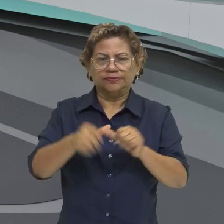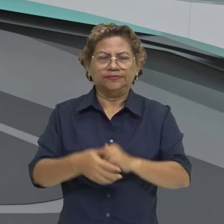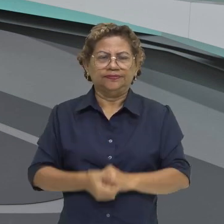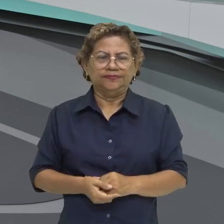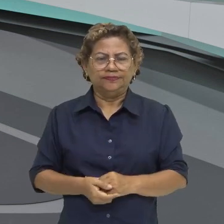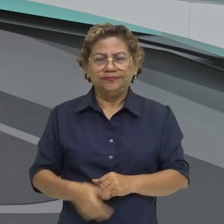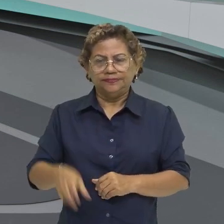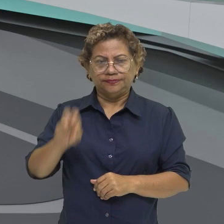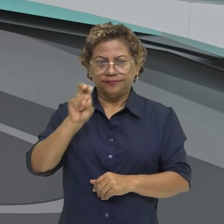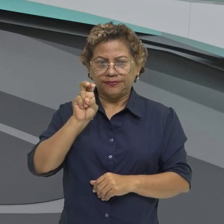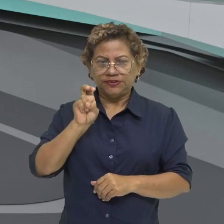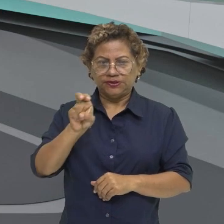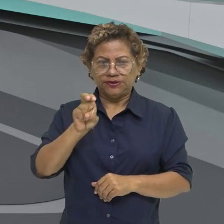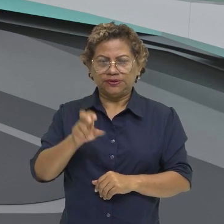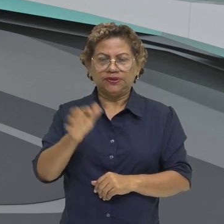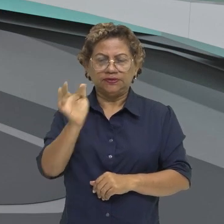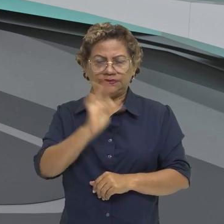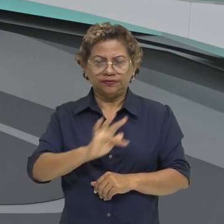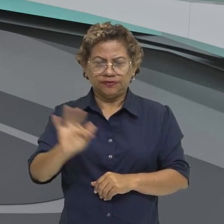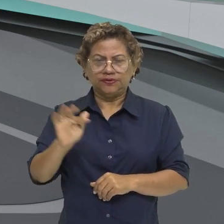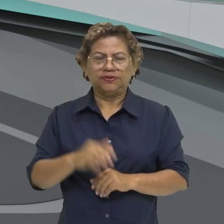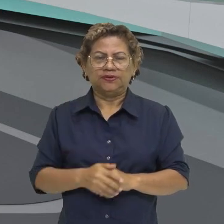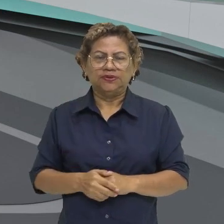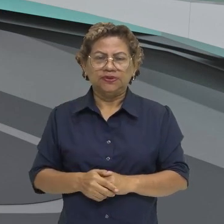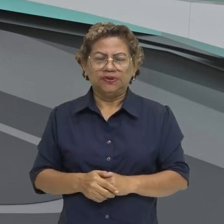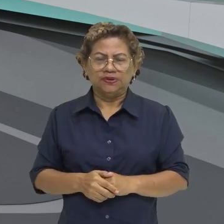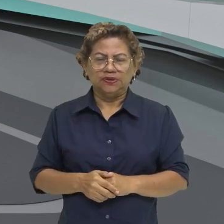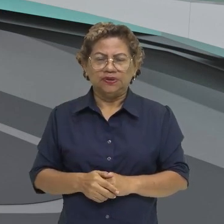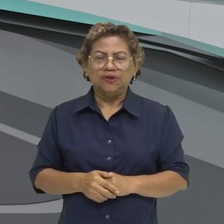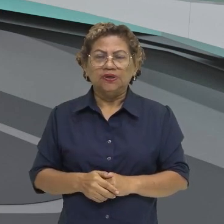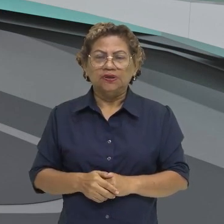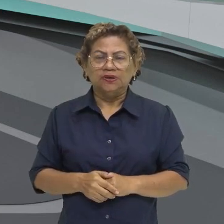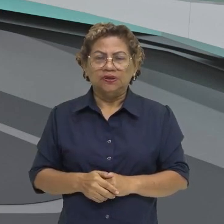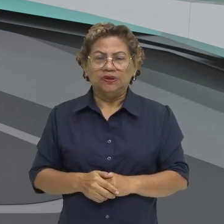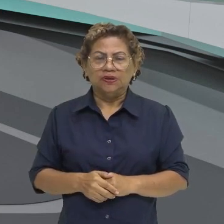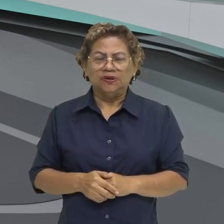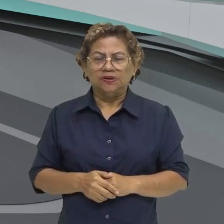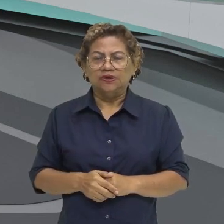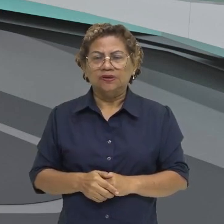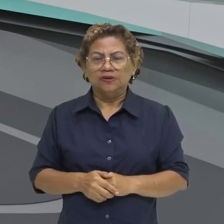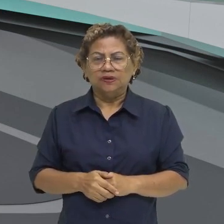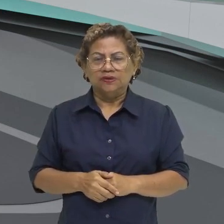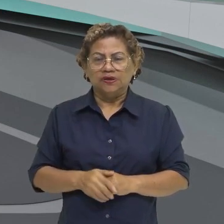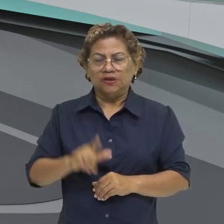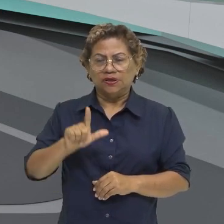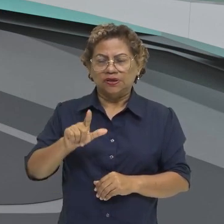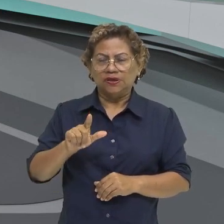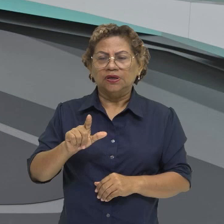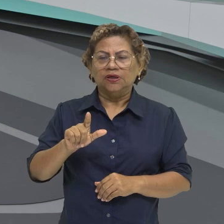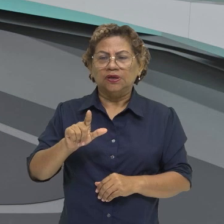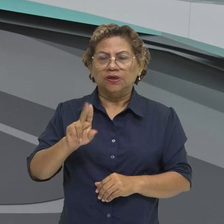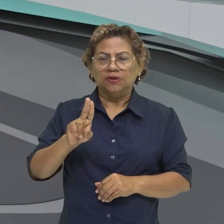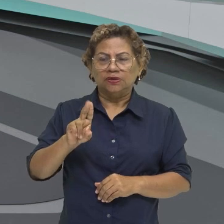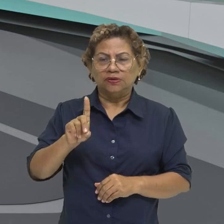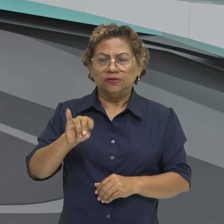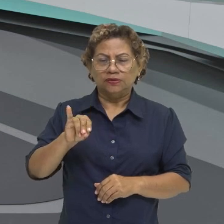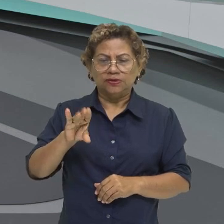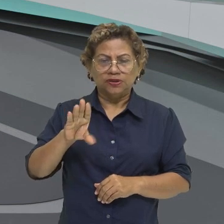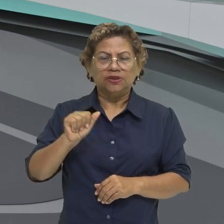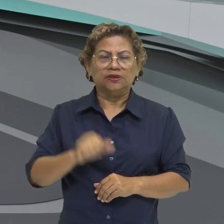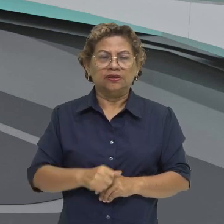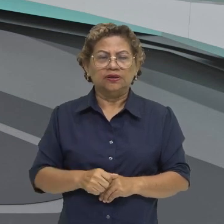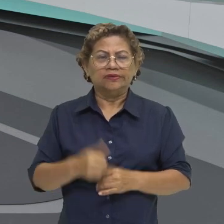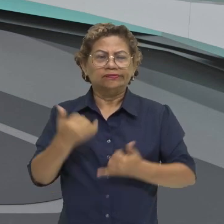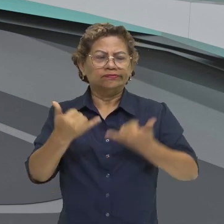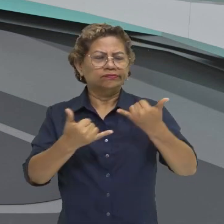lúdica tem exatamente, né, o interesse, a finalidade de entreter, de divertir, de